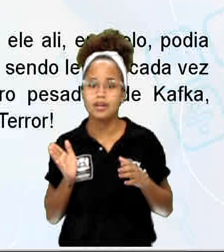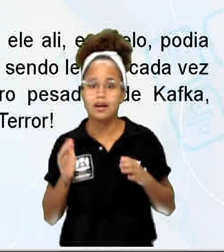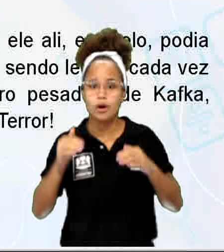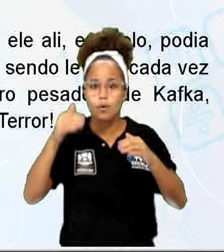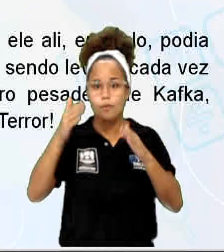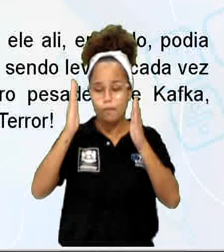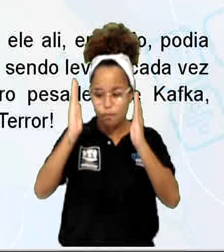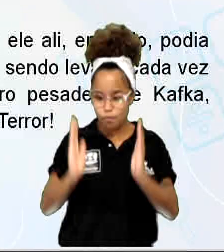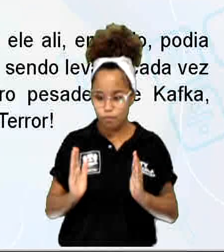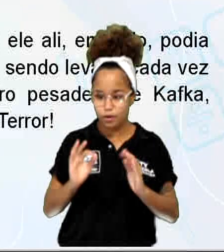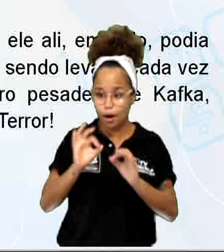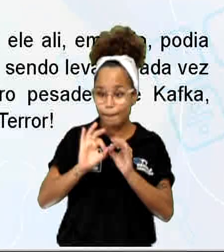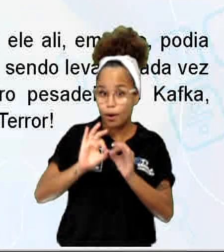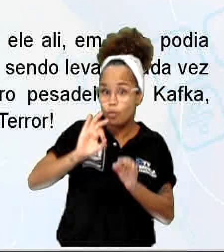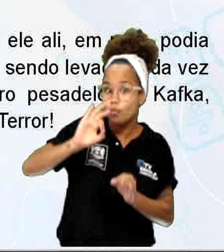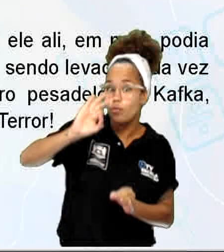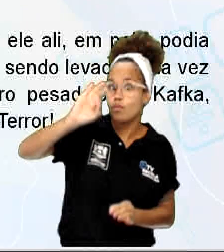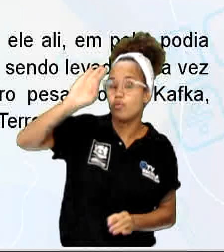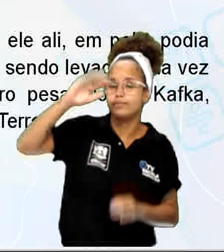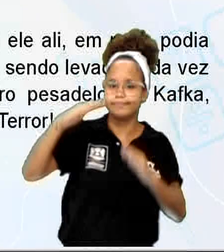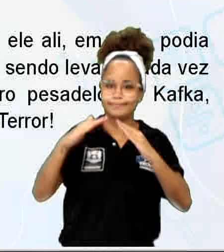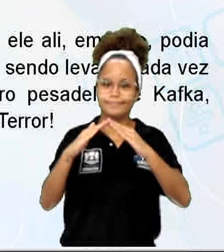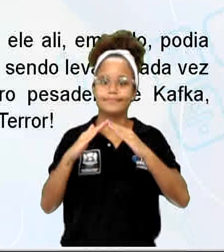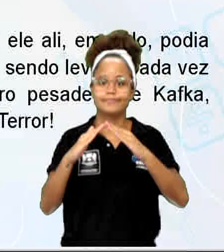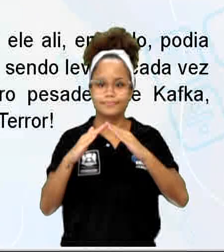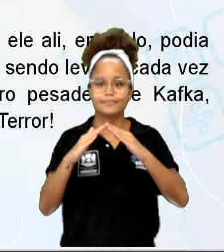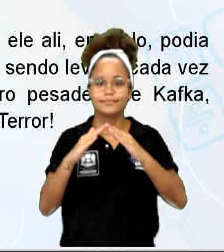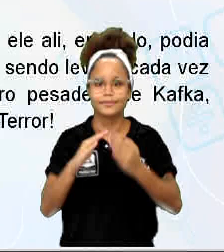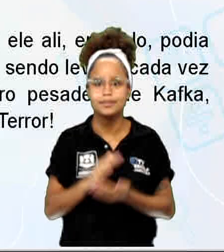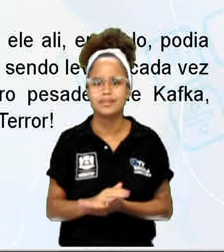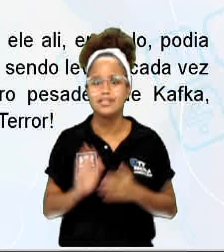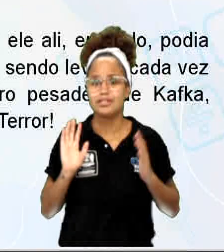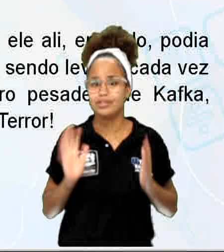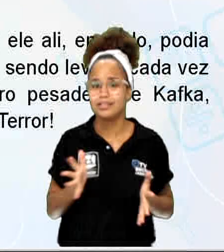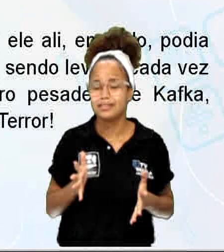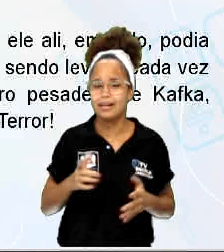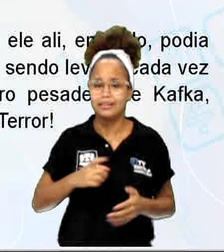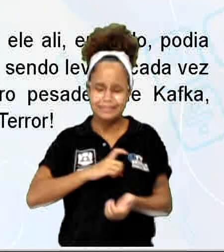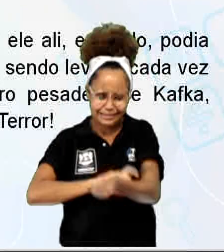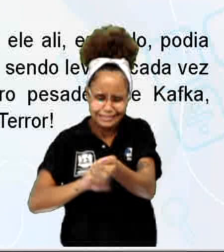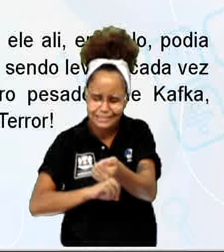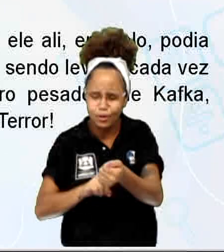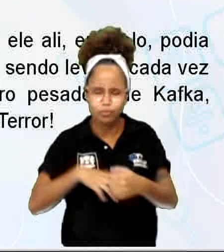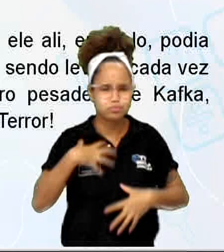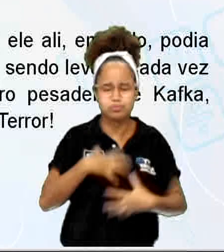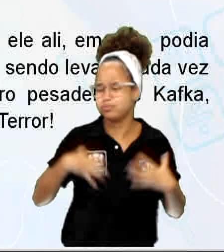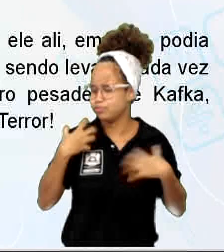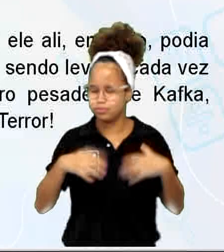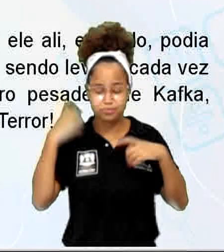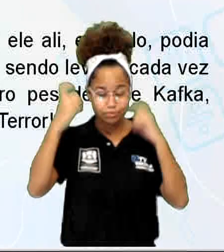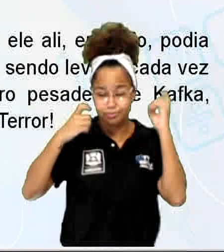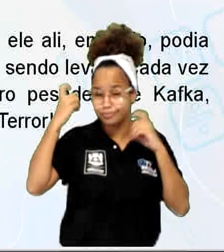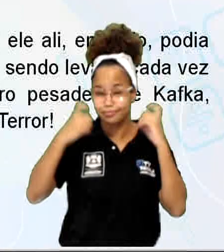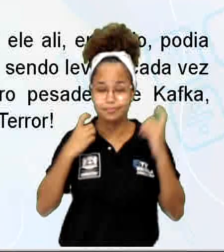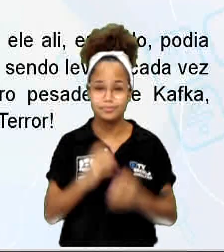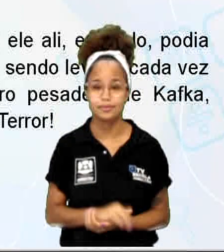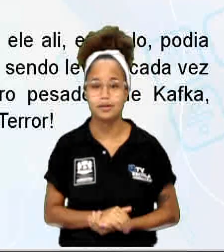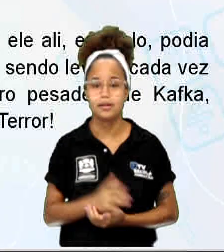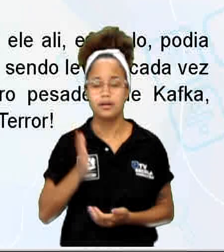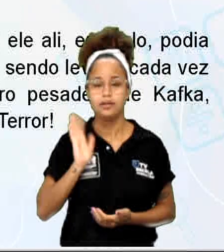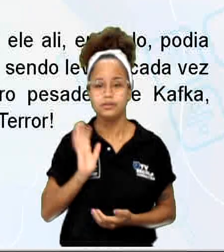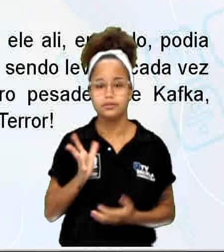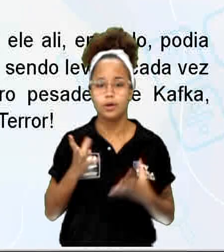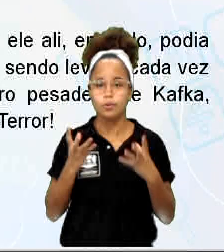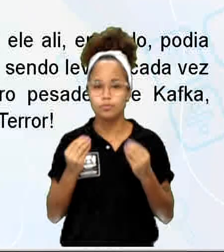vez para mais longe de seu apartamento. Começava a viver um verdadeiro pesadelo de Kafka. Instaurava-se naquele momento o mais